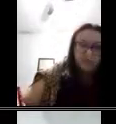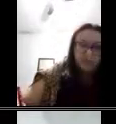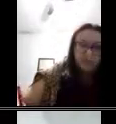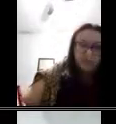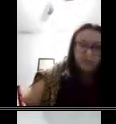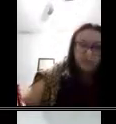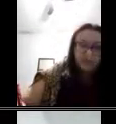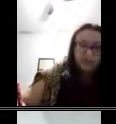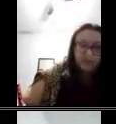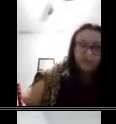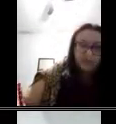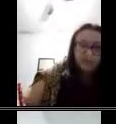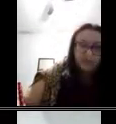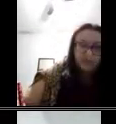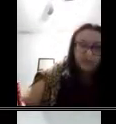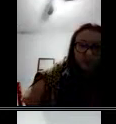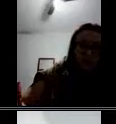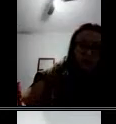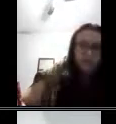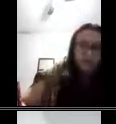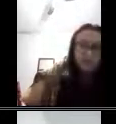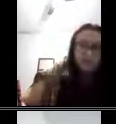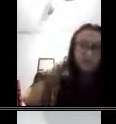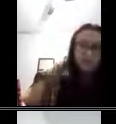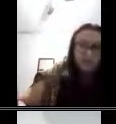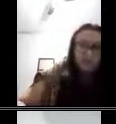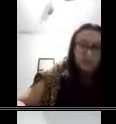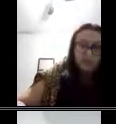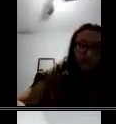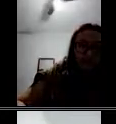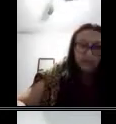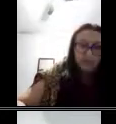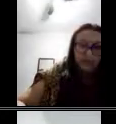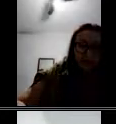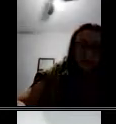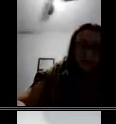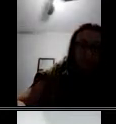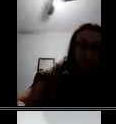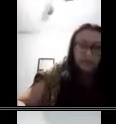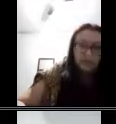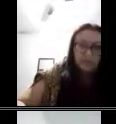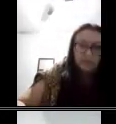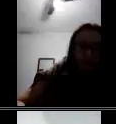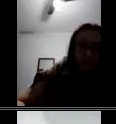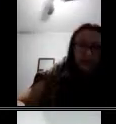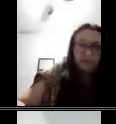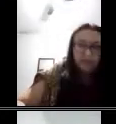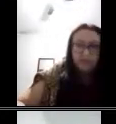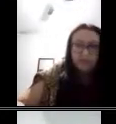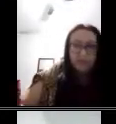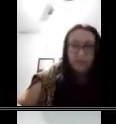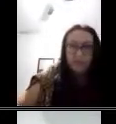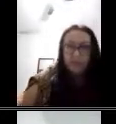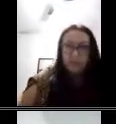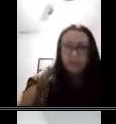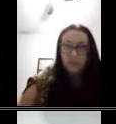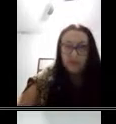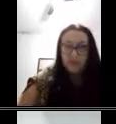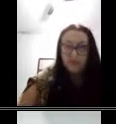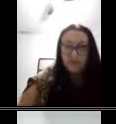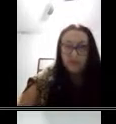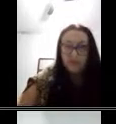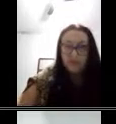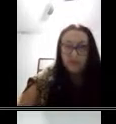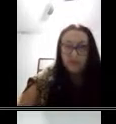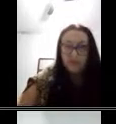E se você reavalia essas crianças na vida adulta, não tratadas, 60% vão manter